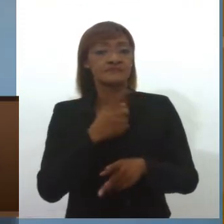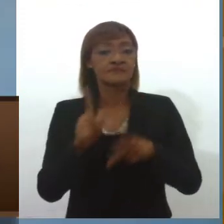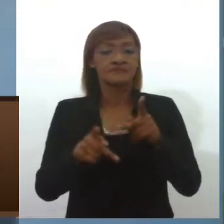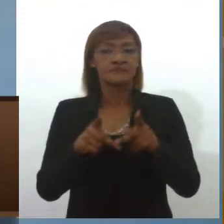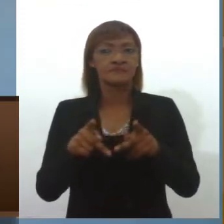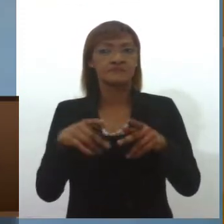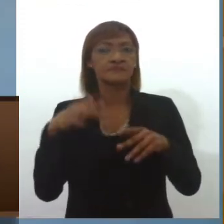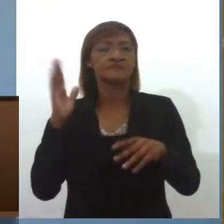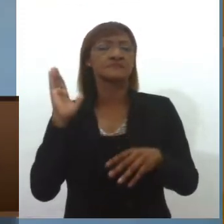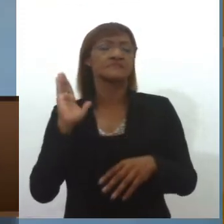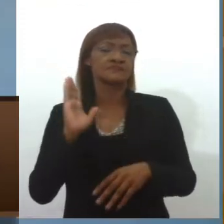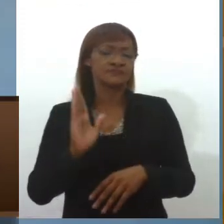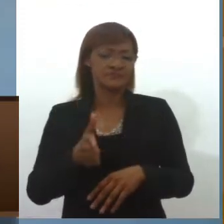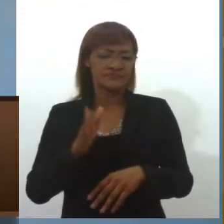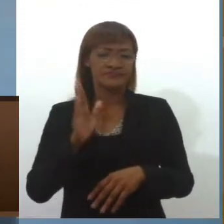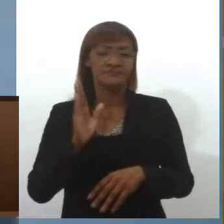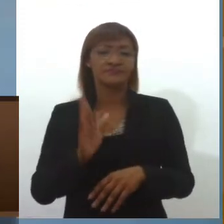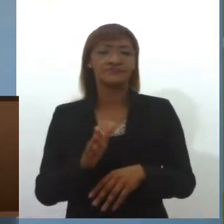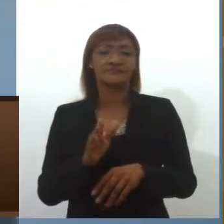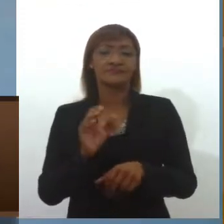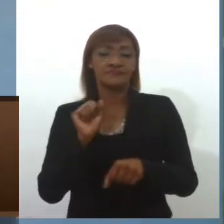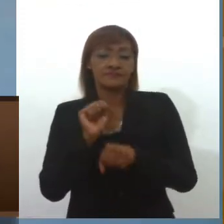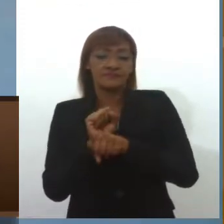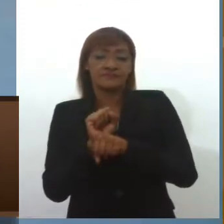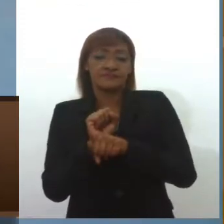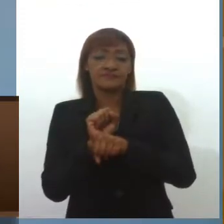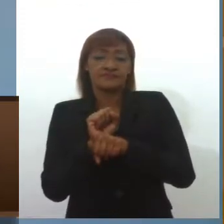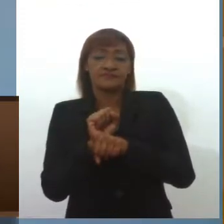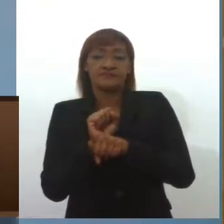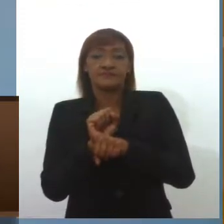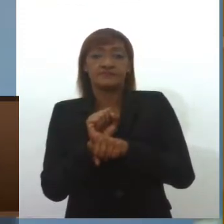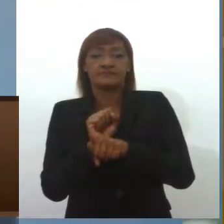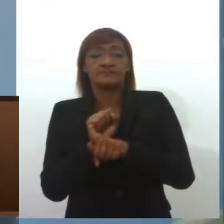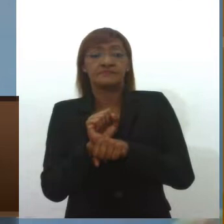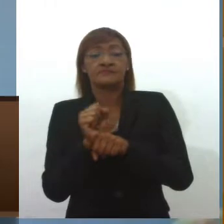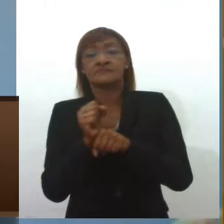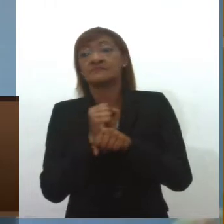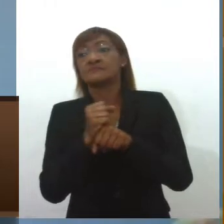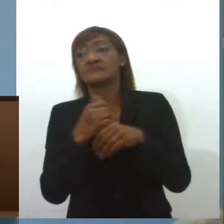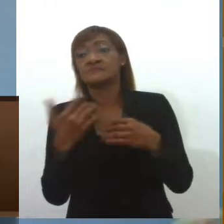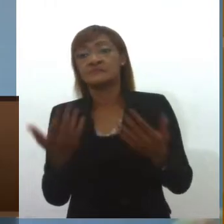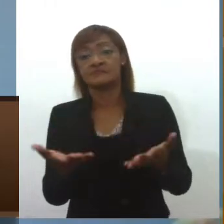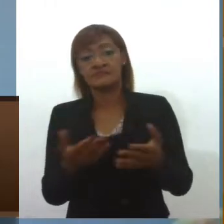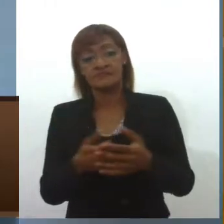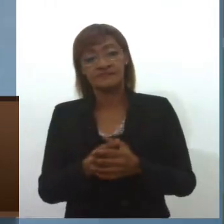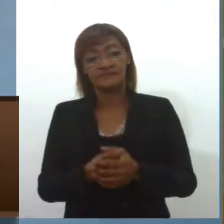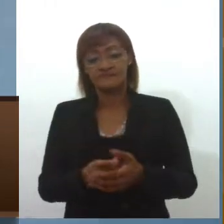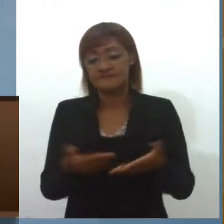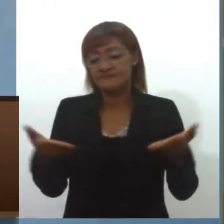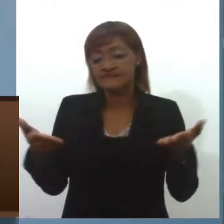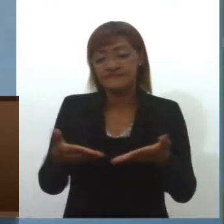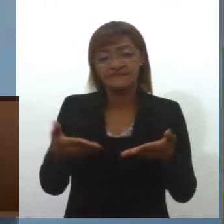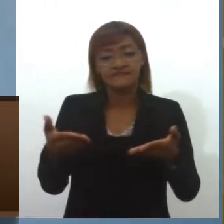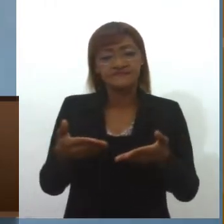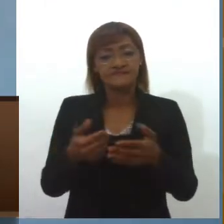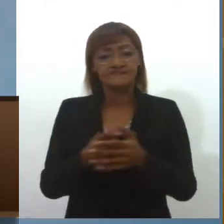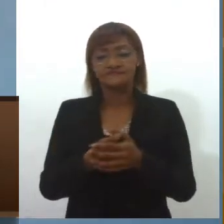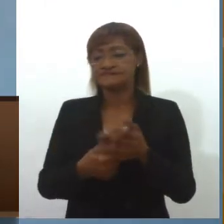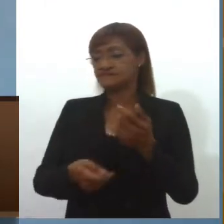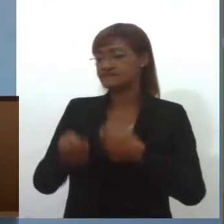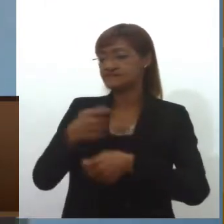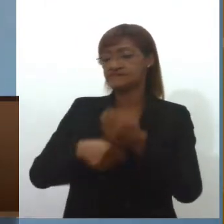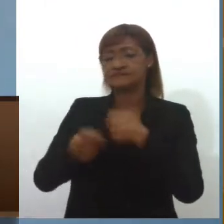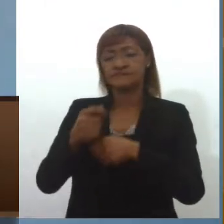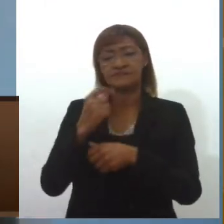muito tempo. Então, de fato, agora a gente se questiona. O mercado, vocês vão ver, talvez não questionem